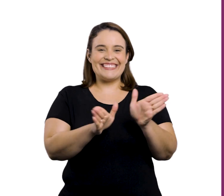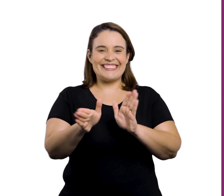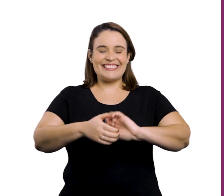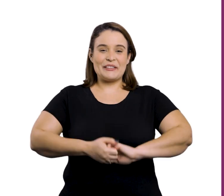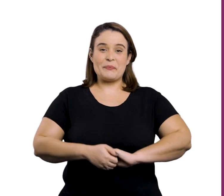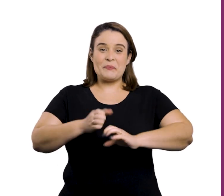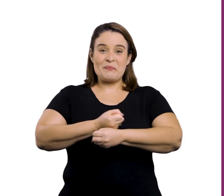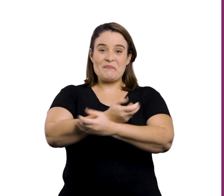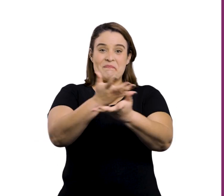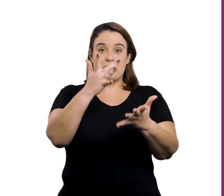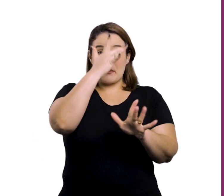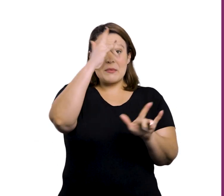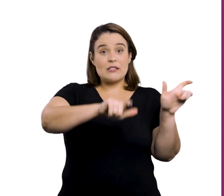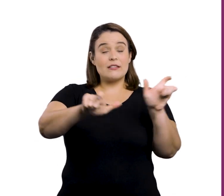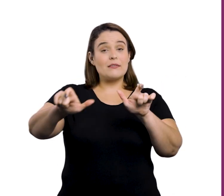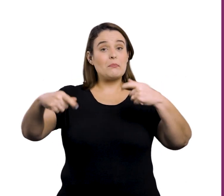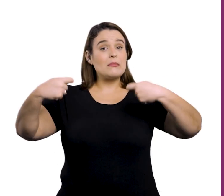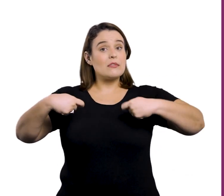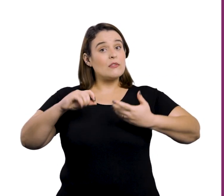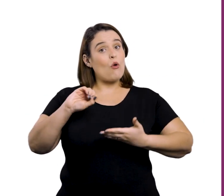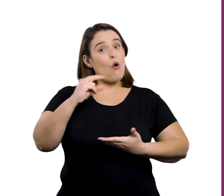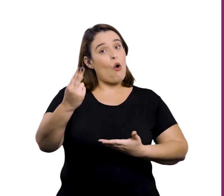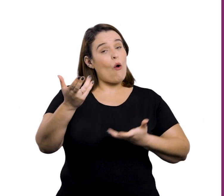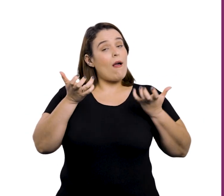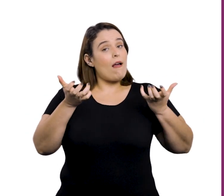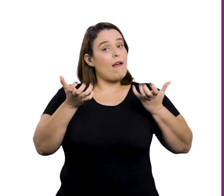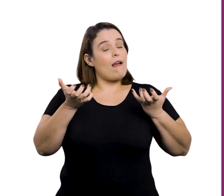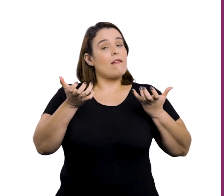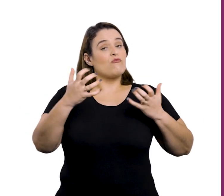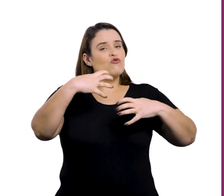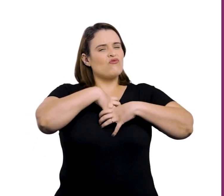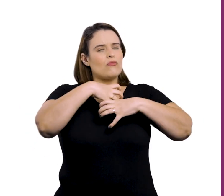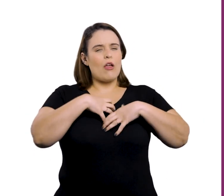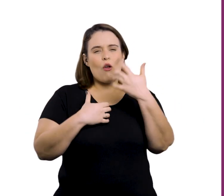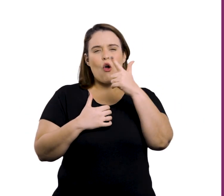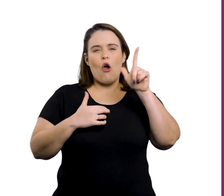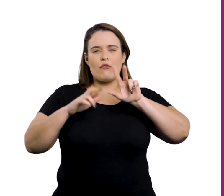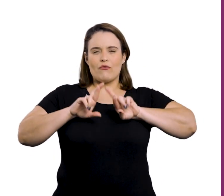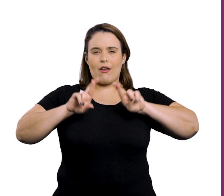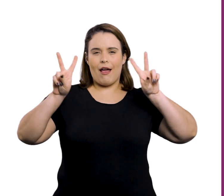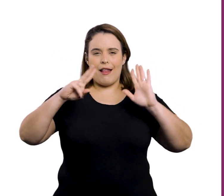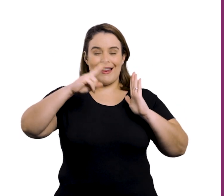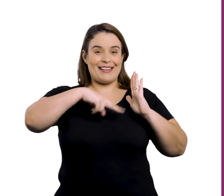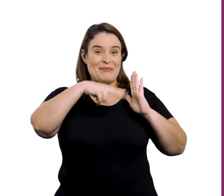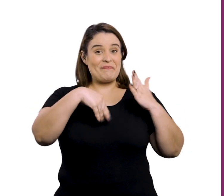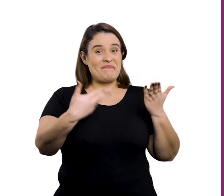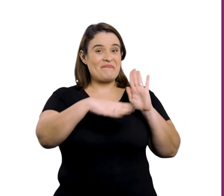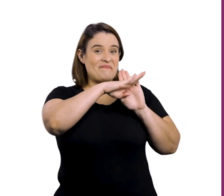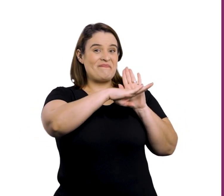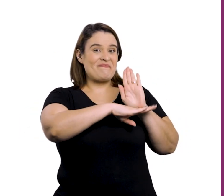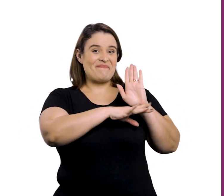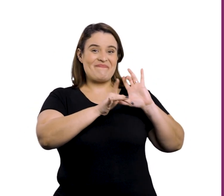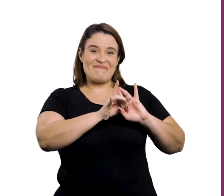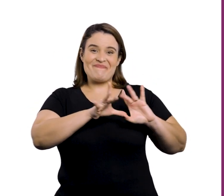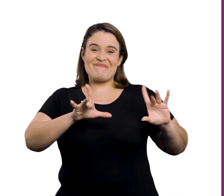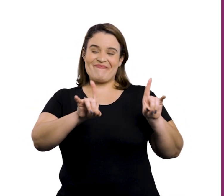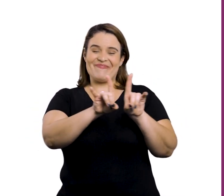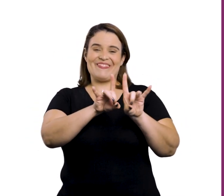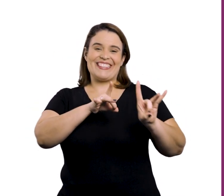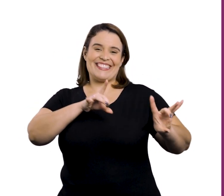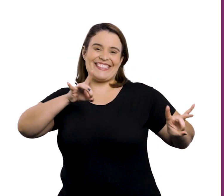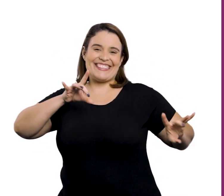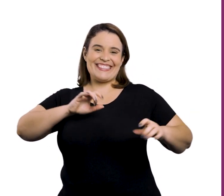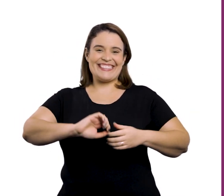Direito à acessibilidade. Compartilhe com as pessoas que precisam ou preferem ler em outros formatos que este manual